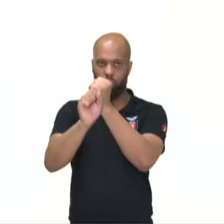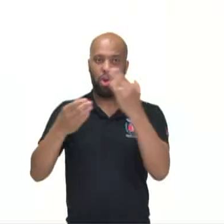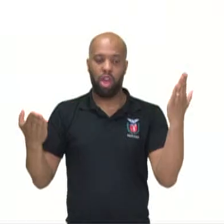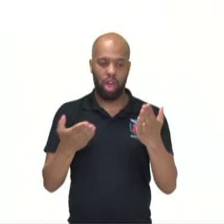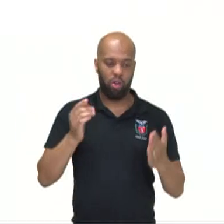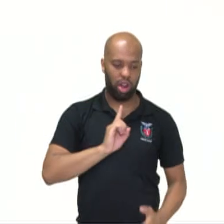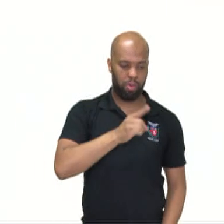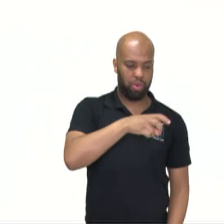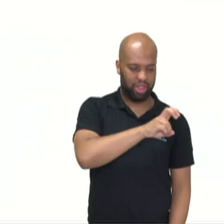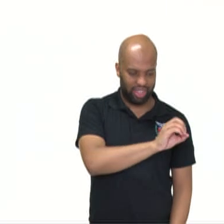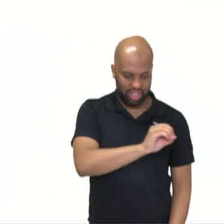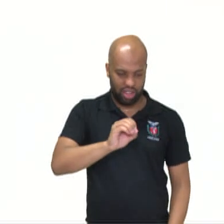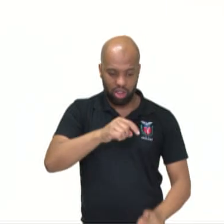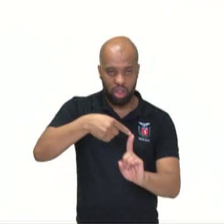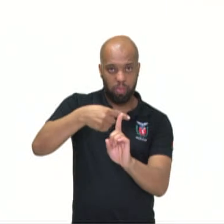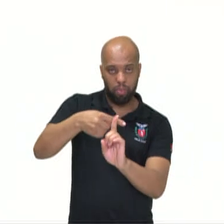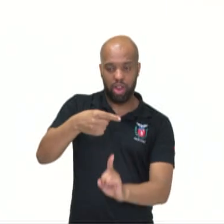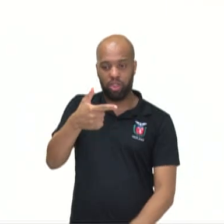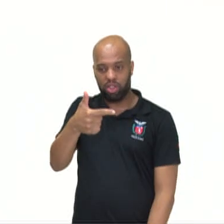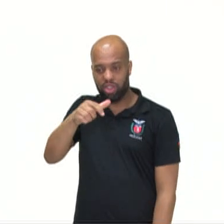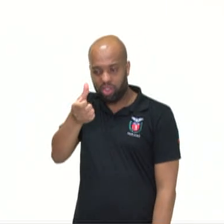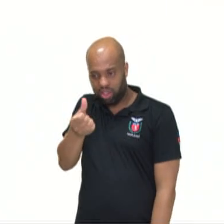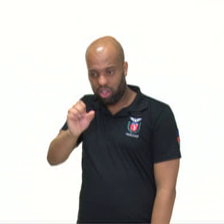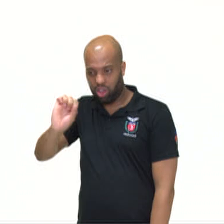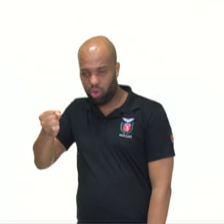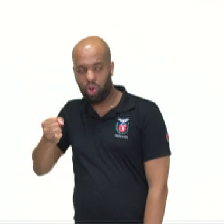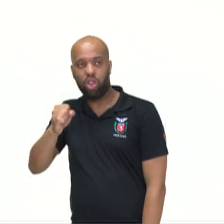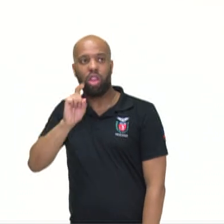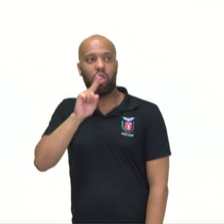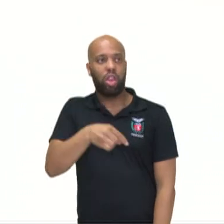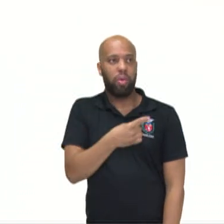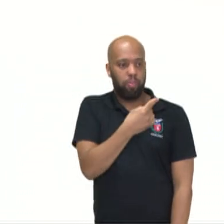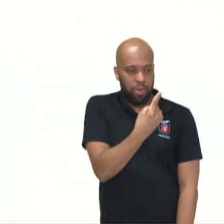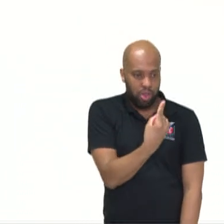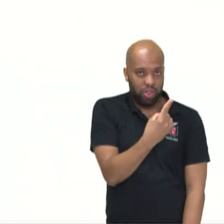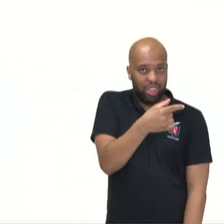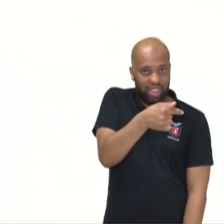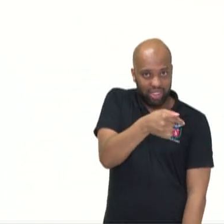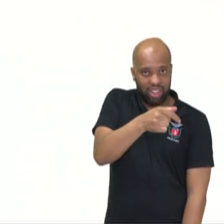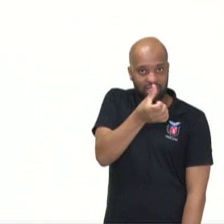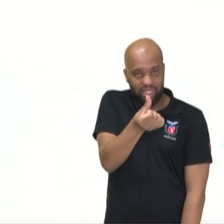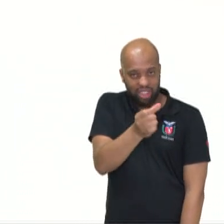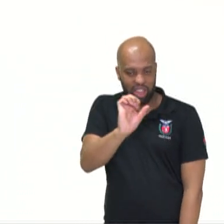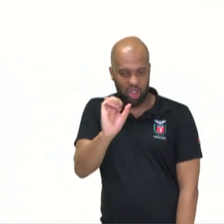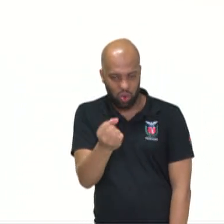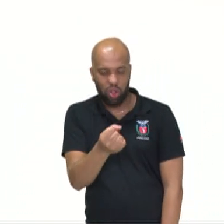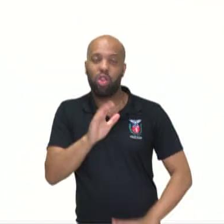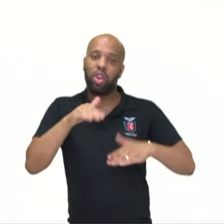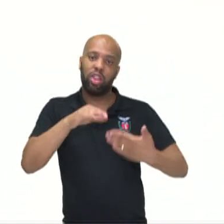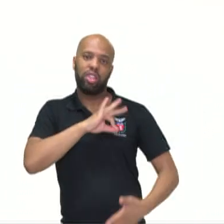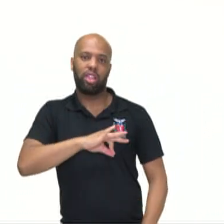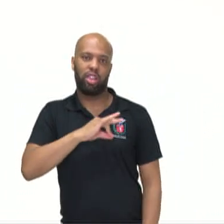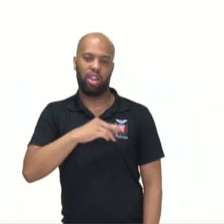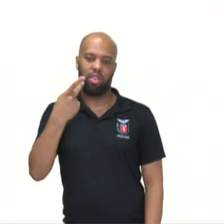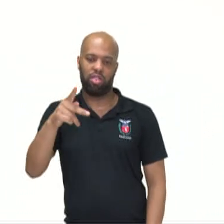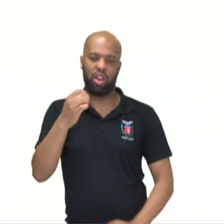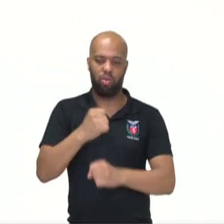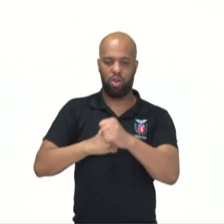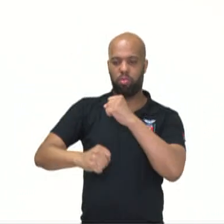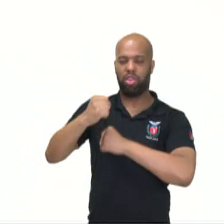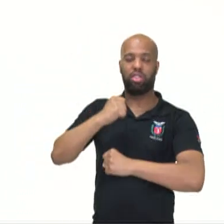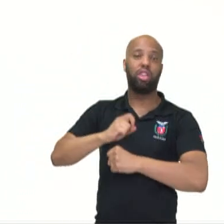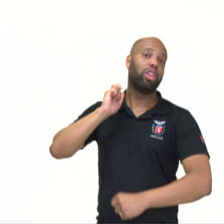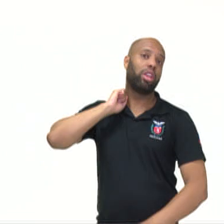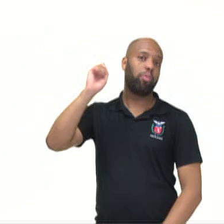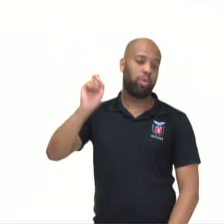1.500 mais 268 é o quê? 1.768. Ok? Então, o salário de Carlos em abril do ano passado foi de